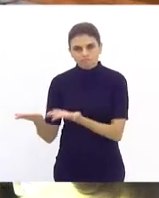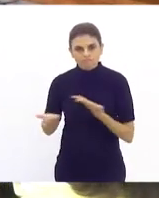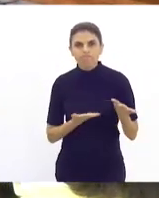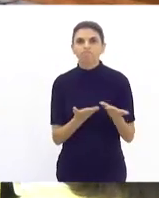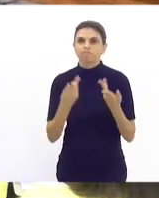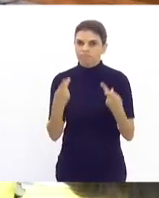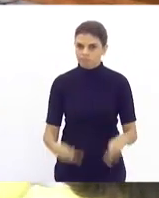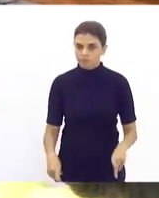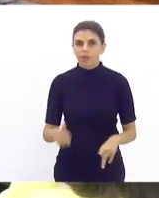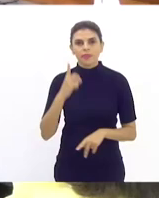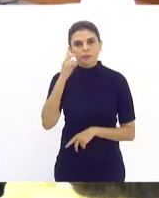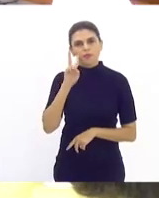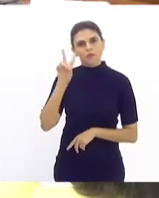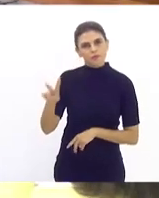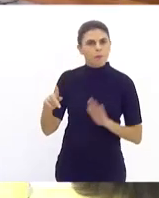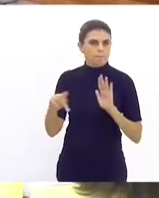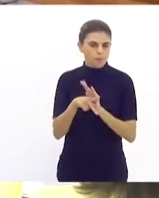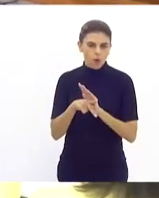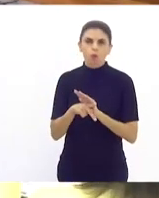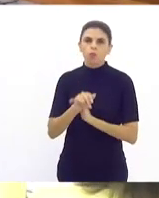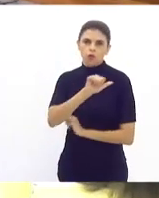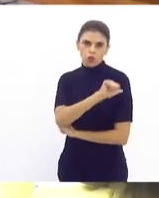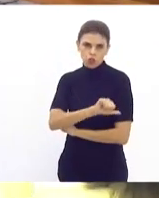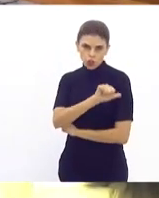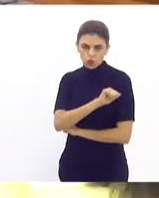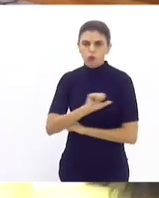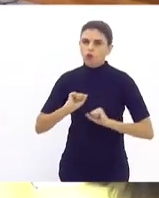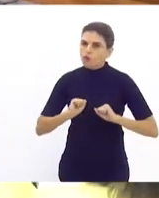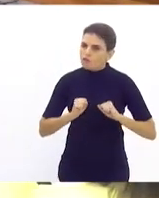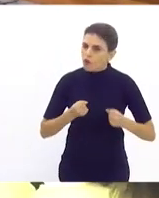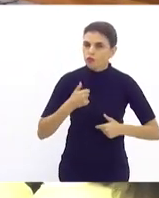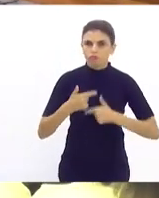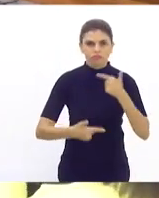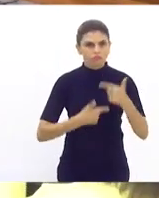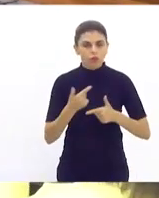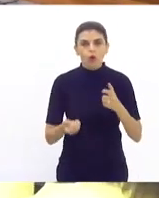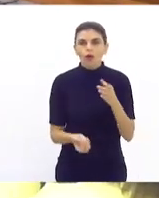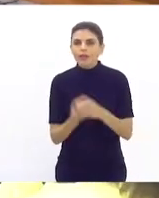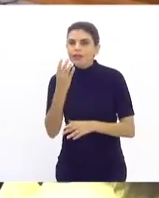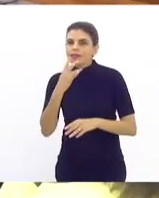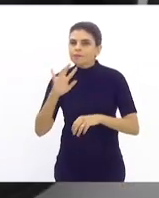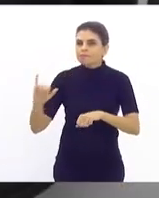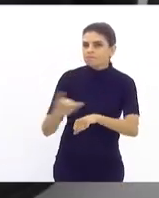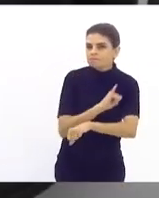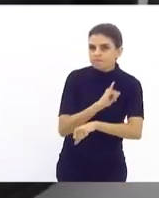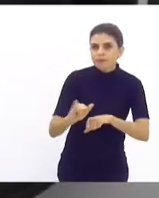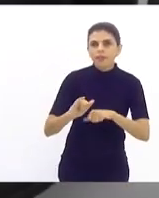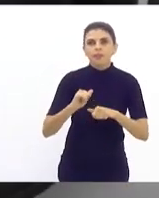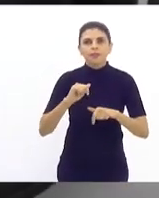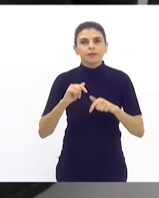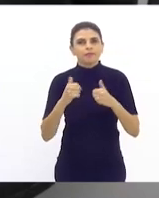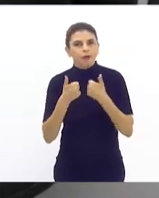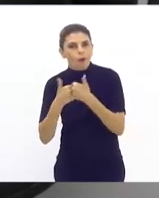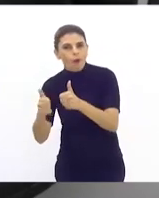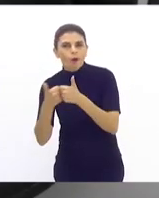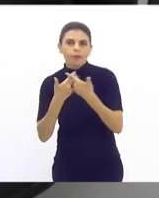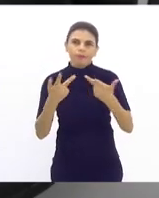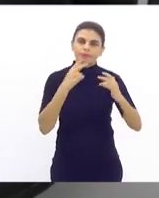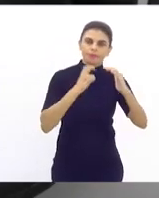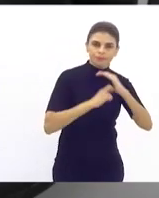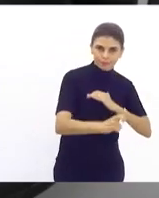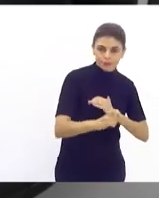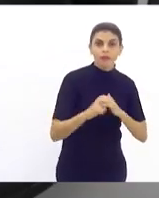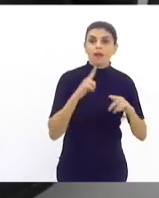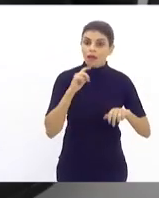Estado do Rio de Janeiro o esforço do próprio Estado e diferentes municípios para construir alternativas ao transporte rodoviário. E o transporte cicloviário é uma